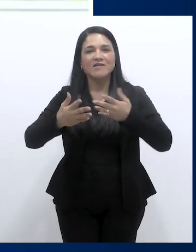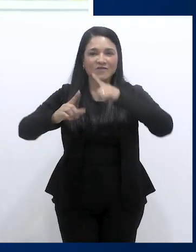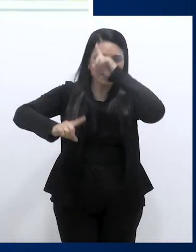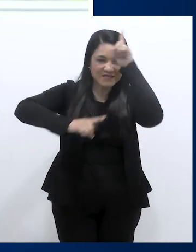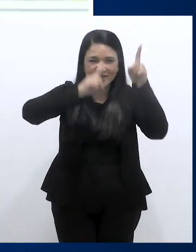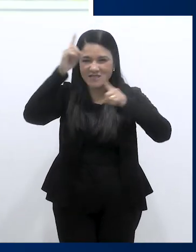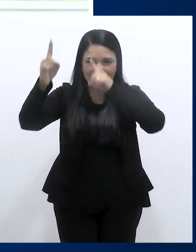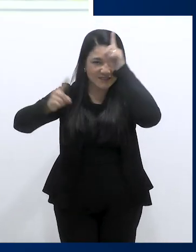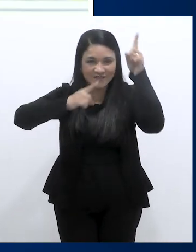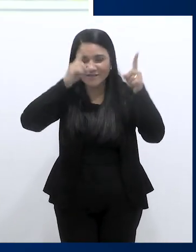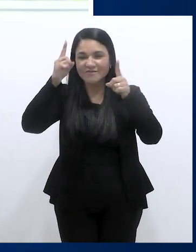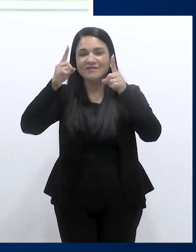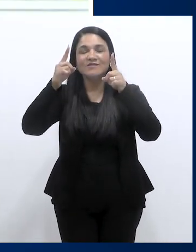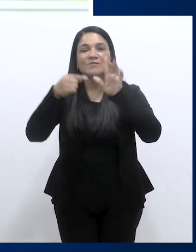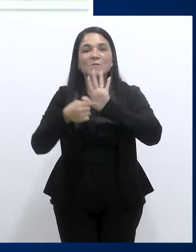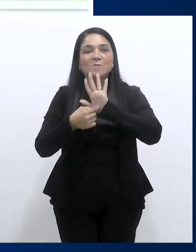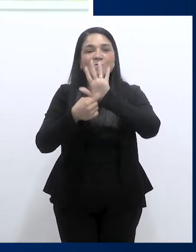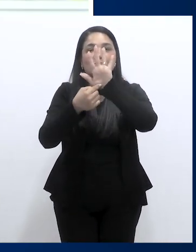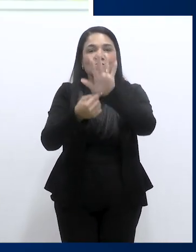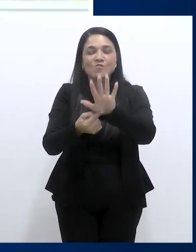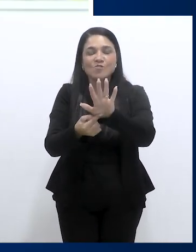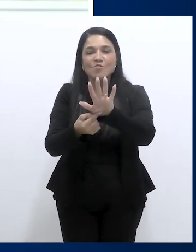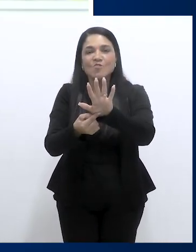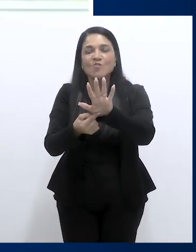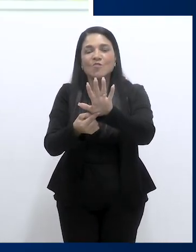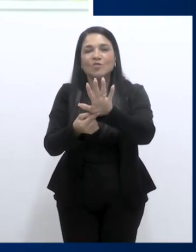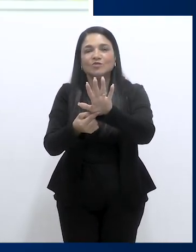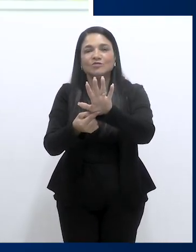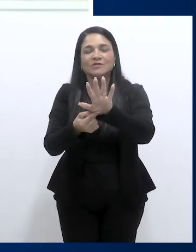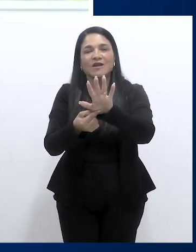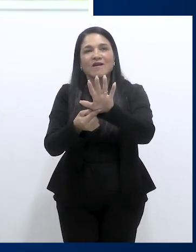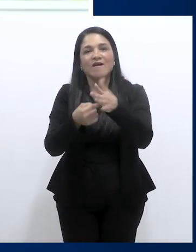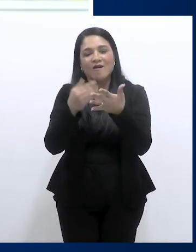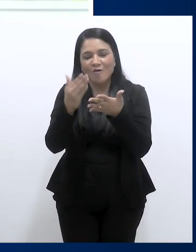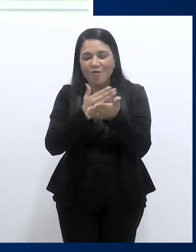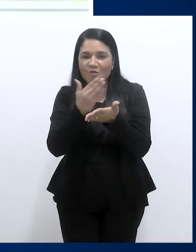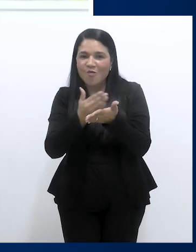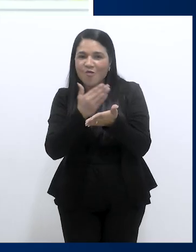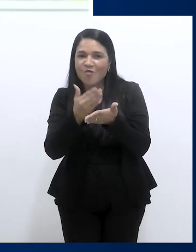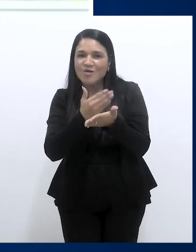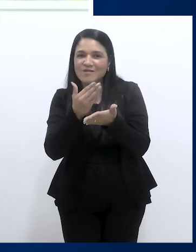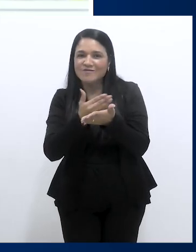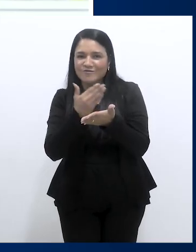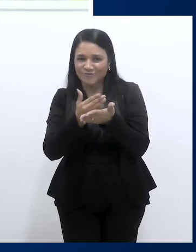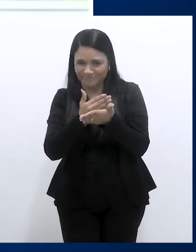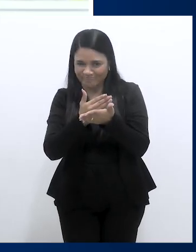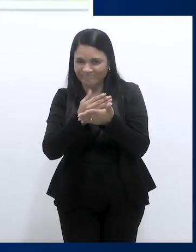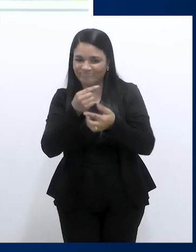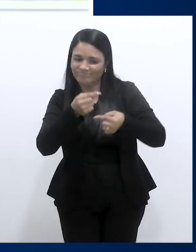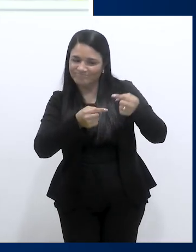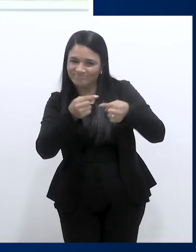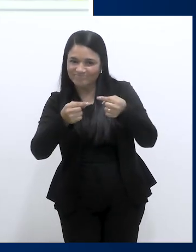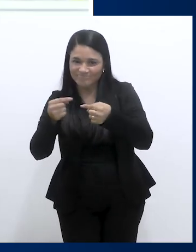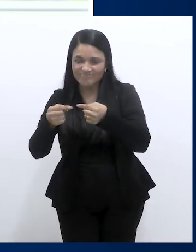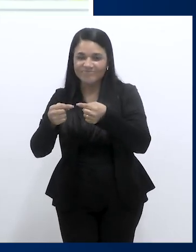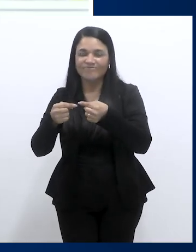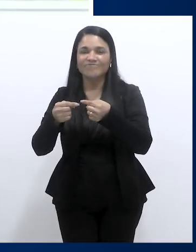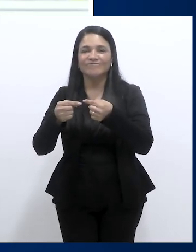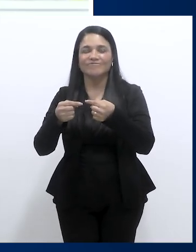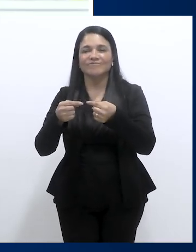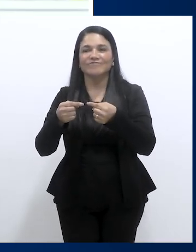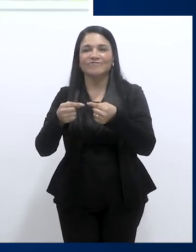vai usando a sua criatividade para trazer esse livro da melhor maneira